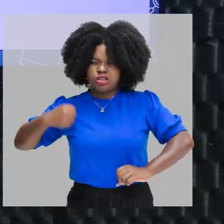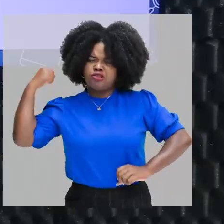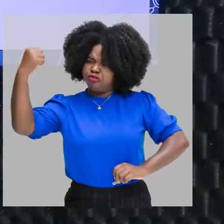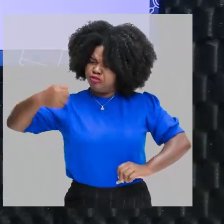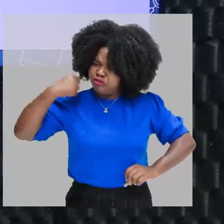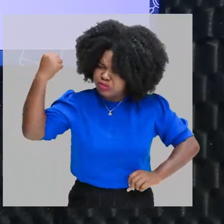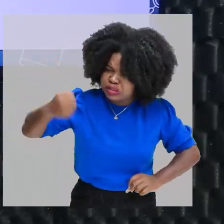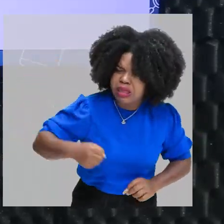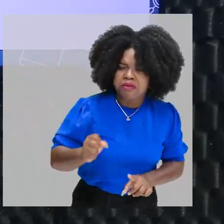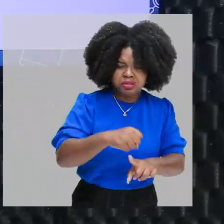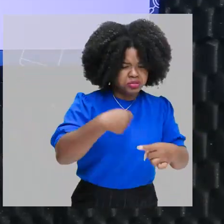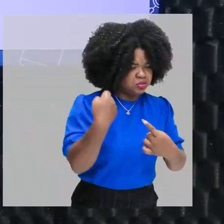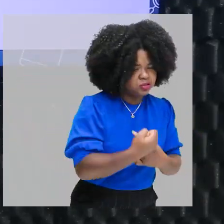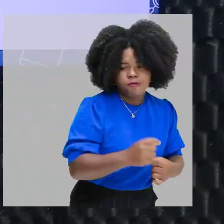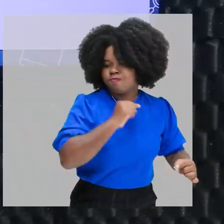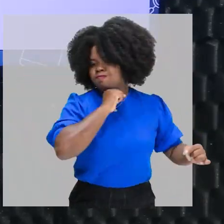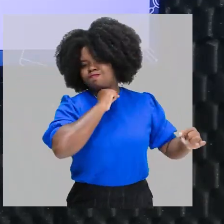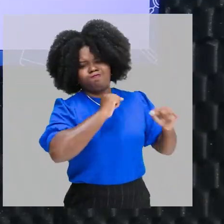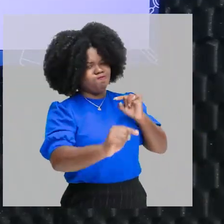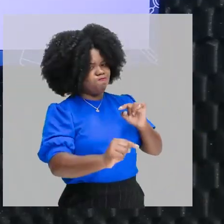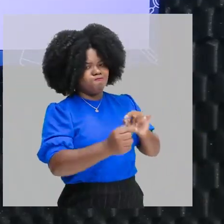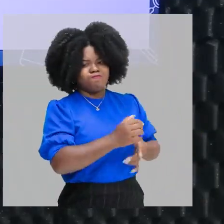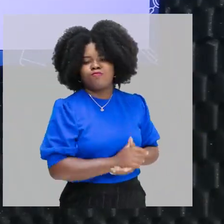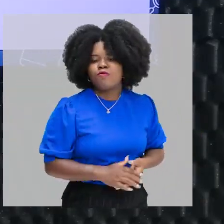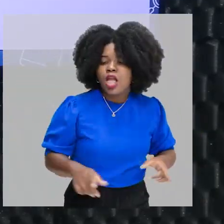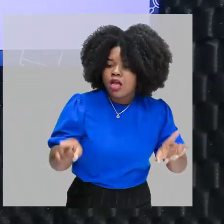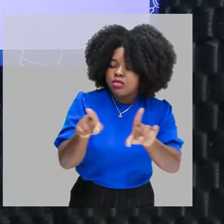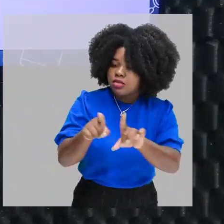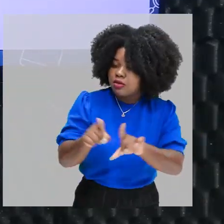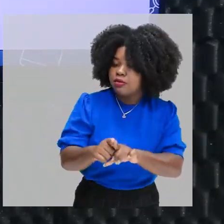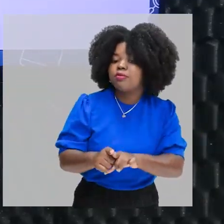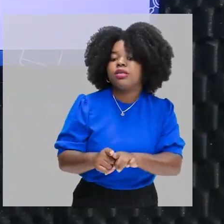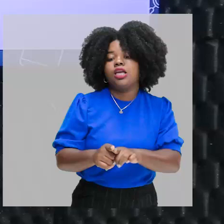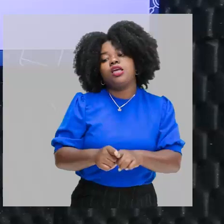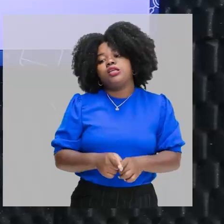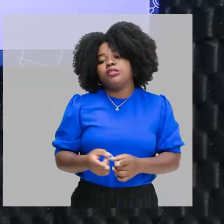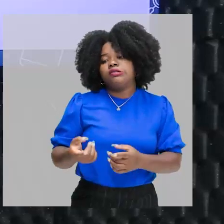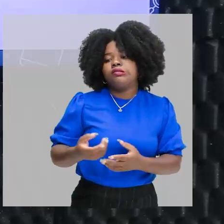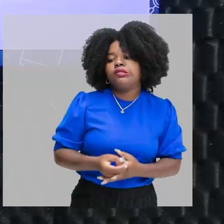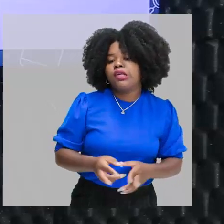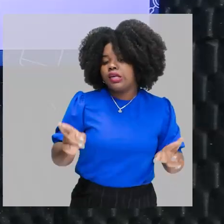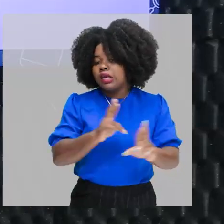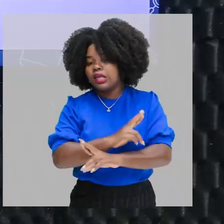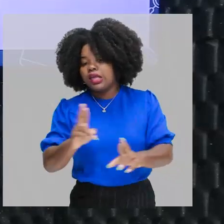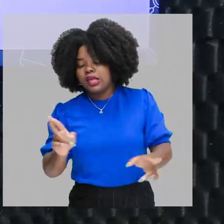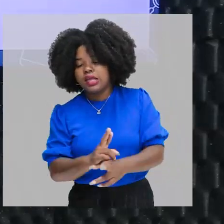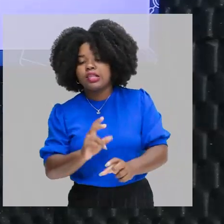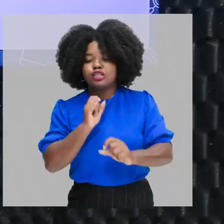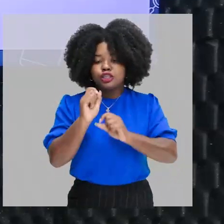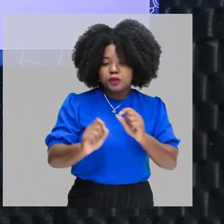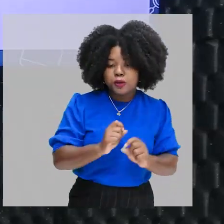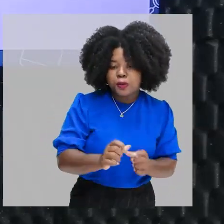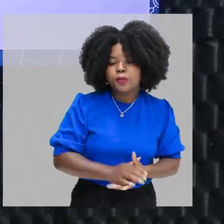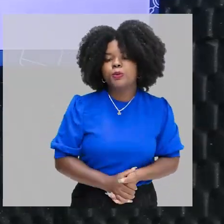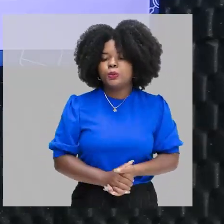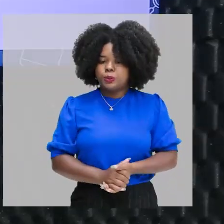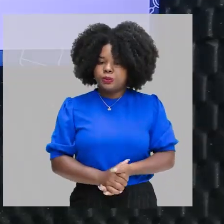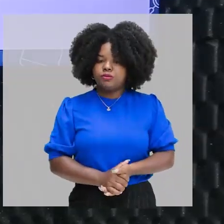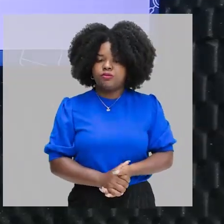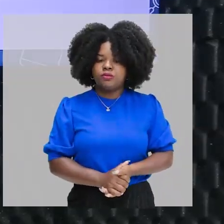questões que a sociedade não concordava. Envolve também issues of inequality, questões